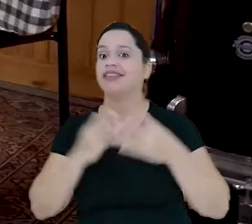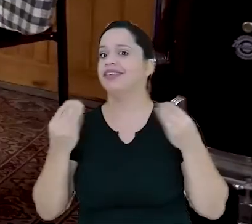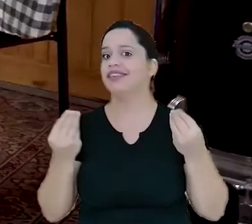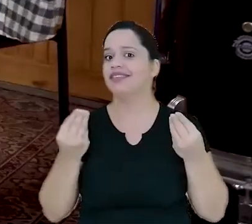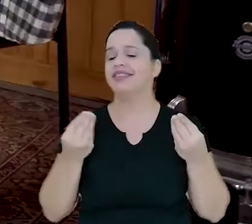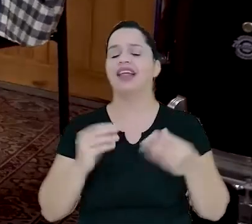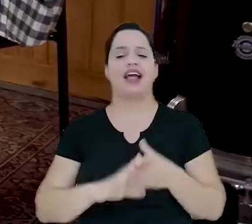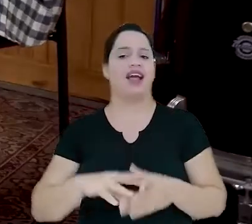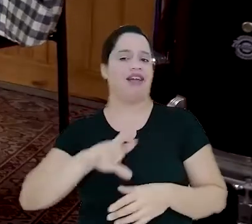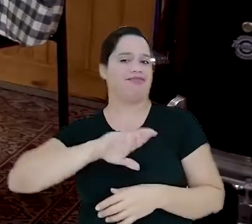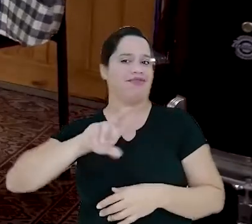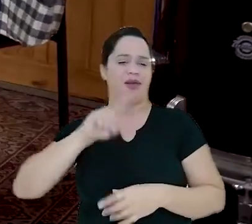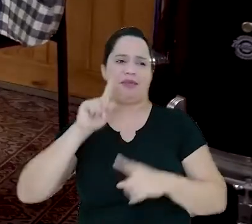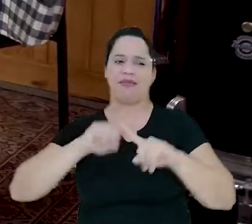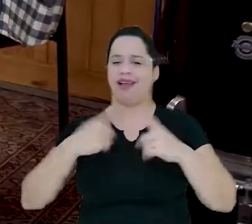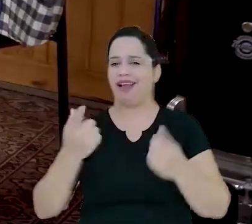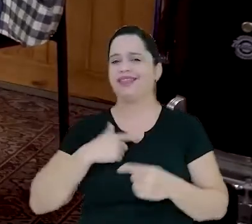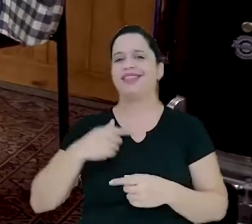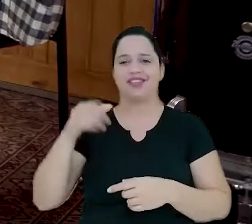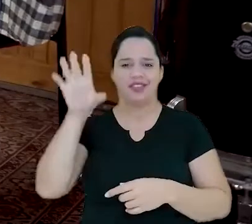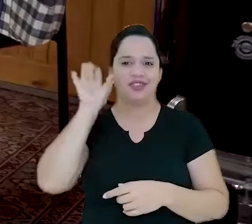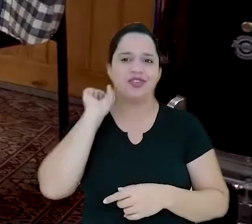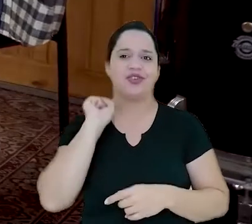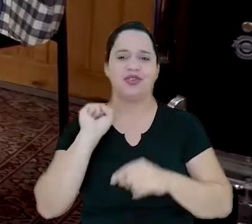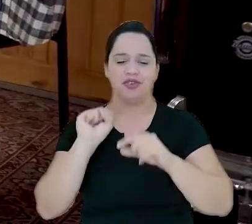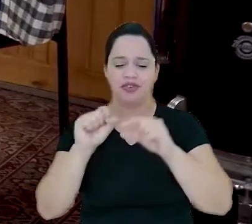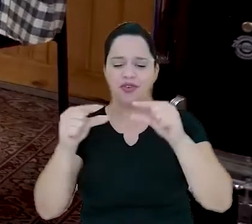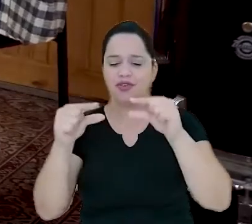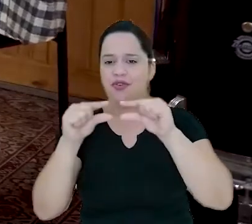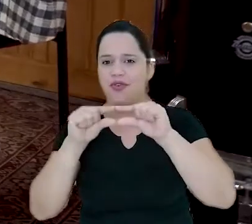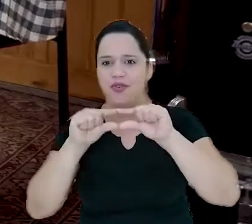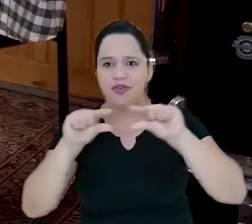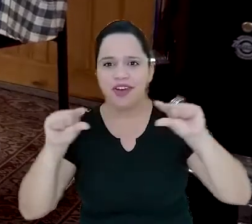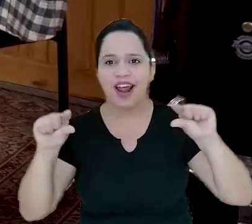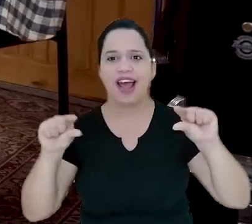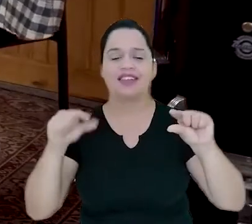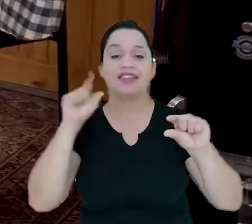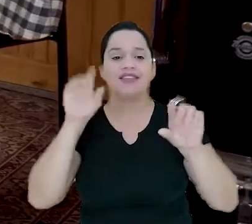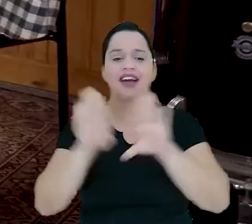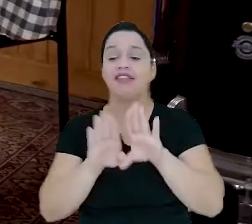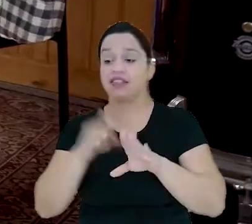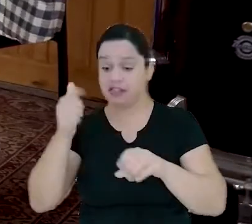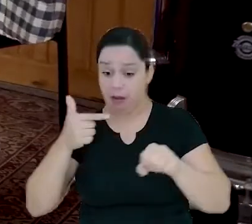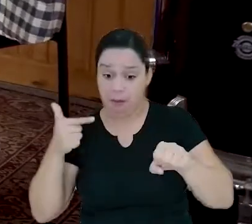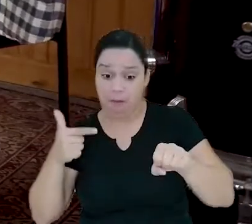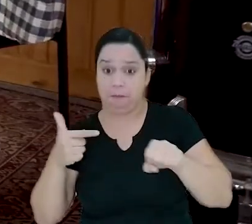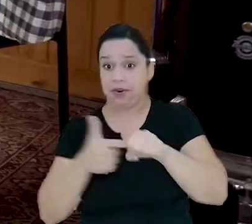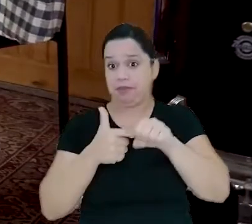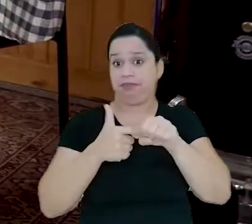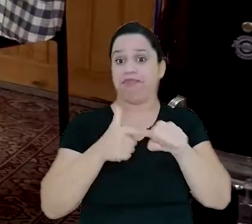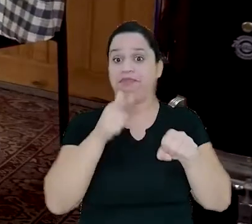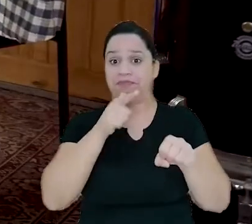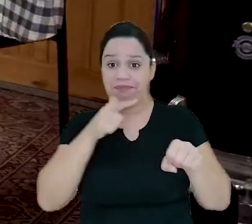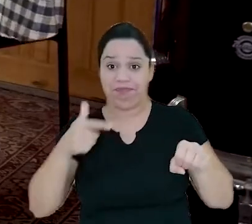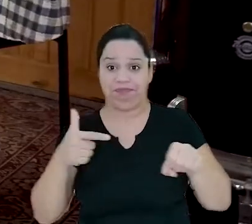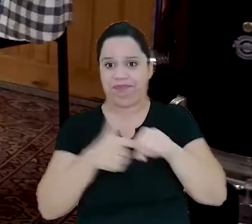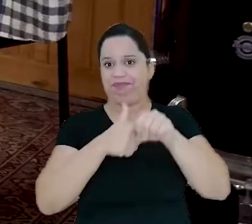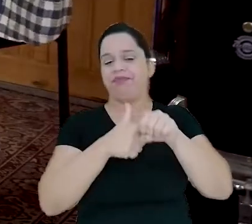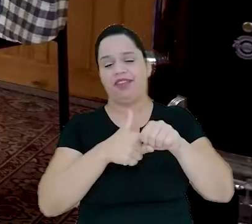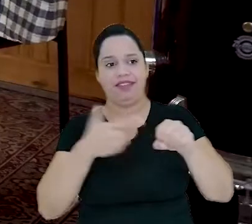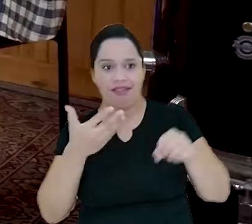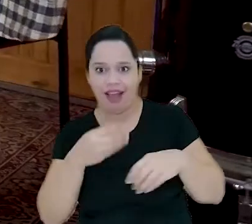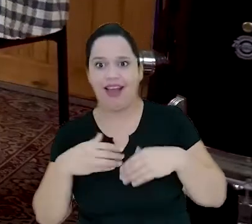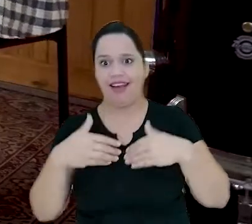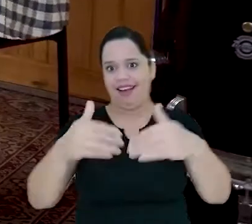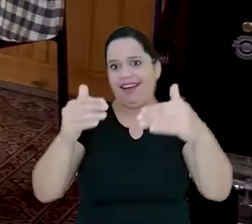mas assim, com frases, né? Mete essa bilonga, acho que não tem a ver. Não tem a ver com futebol. Não, mas enfia,